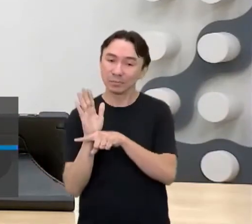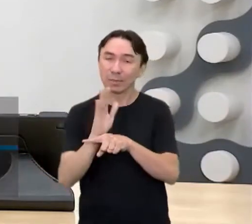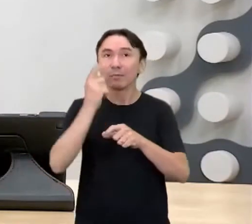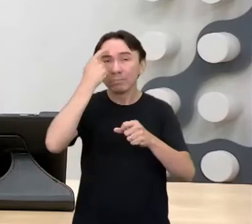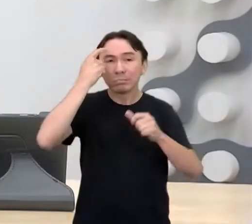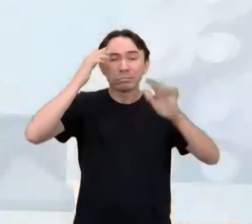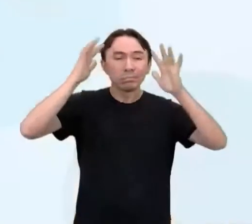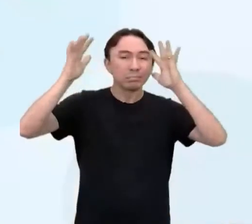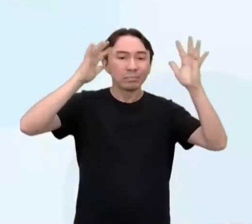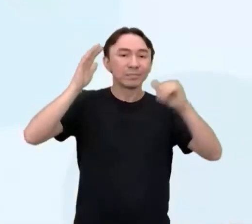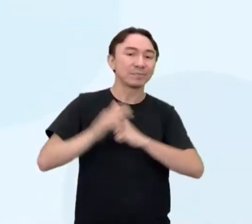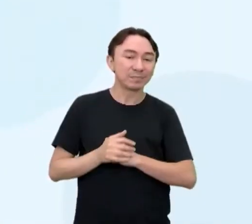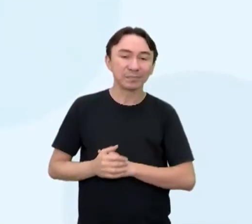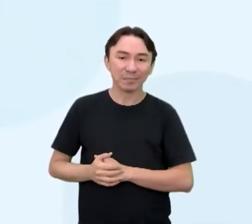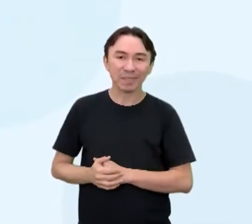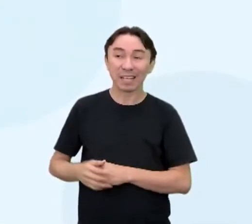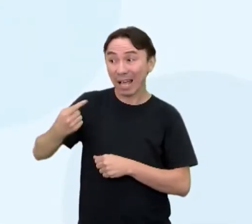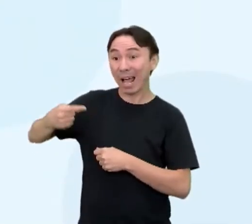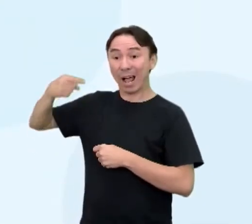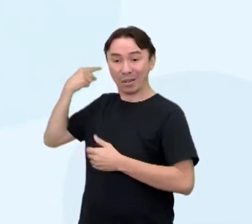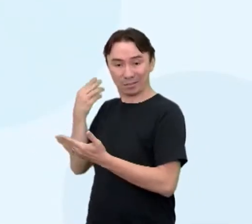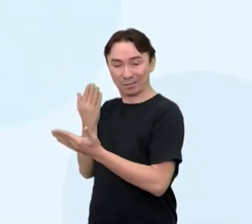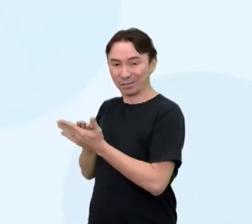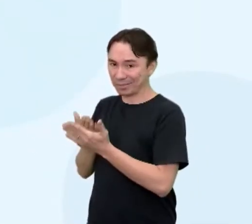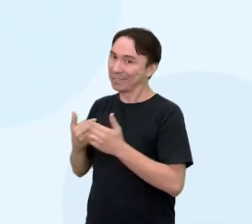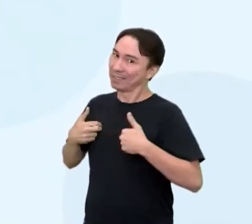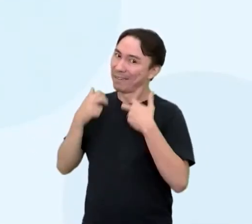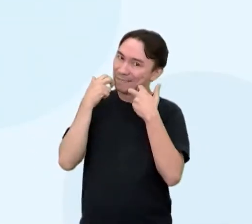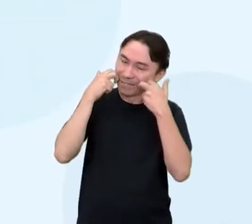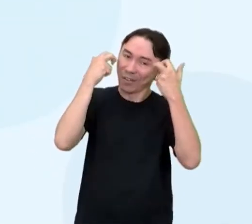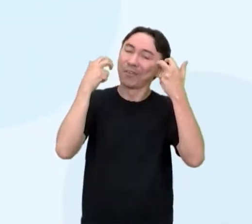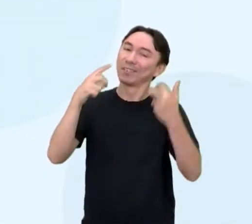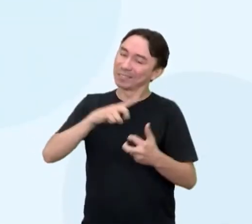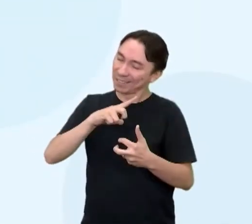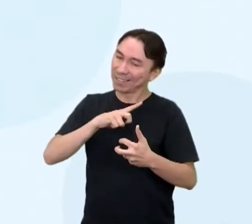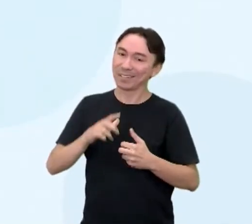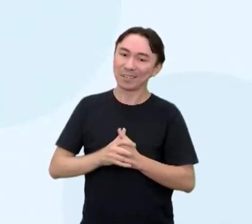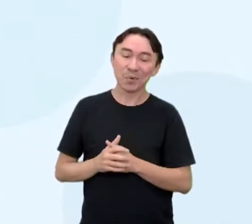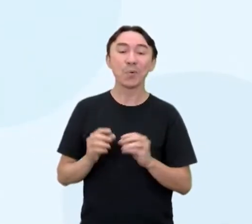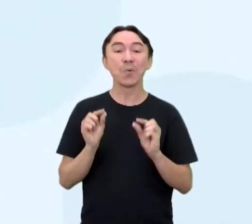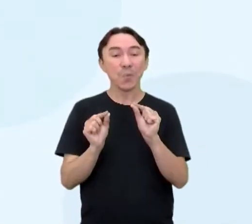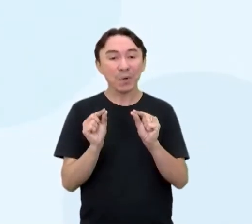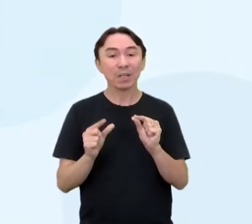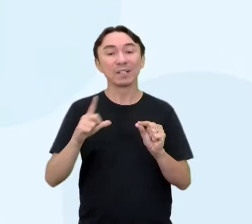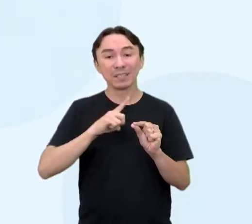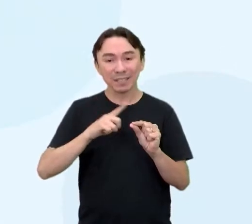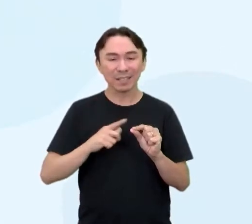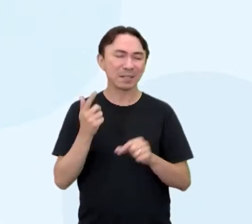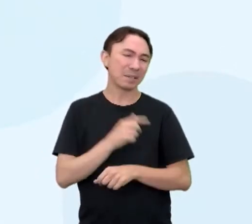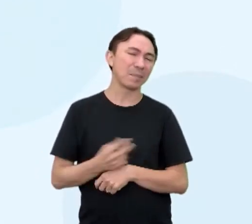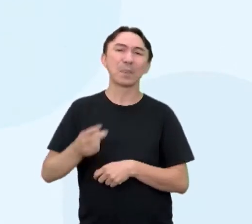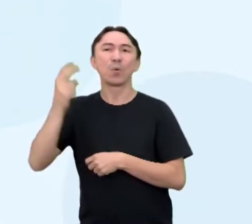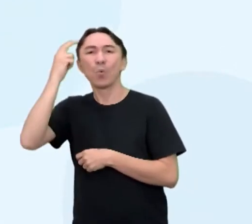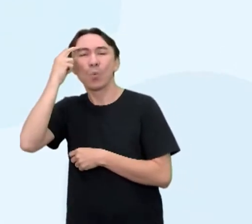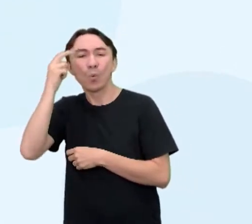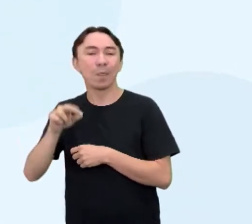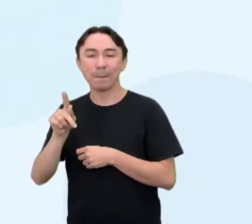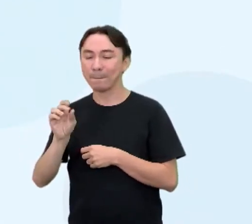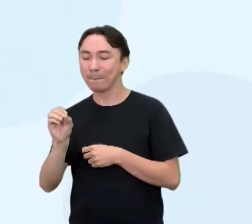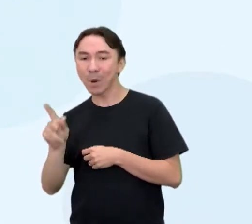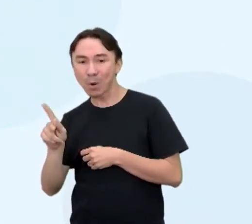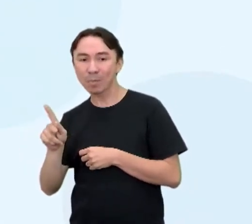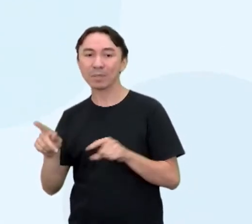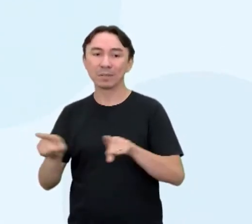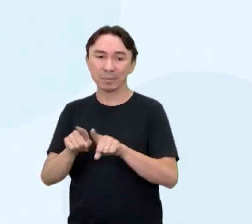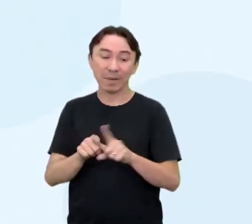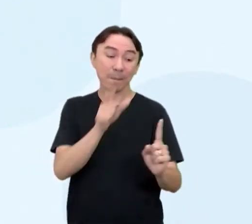a aula que eu passei vergonha, né? Estabelecemos relações entre o universo da cultura pop e o processo de construção de uma